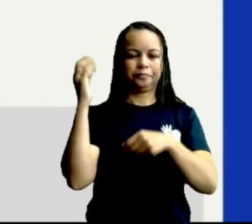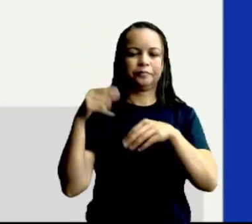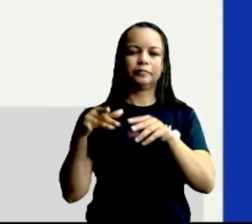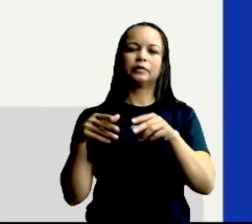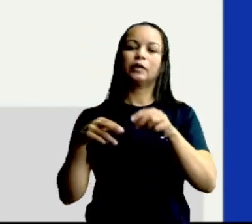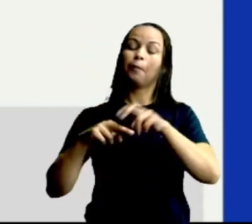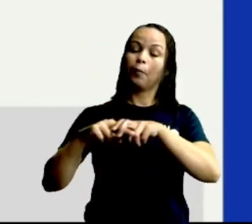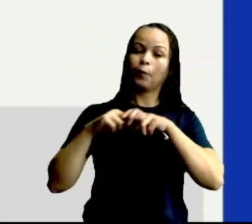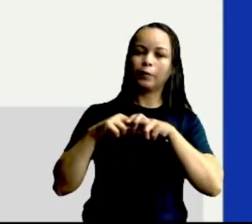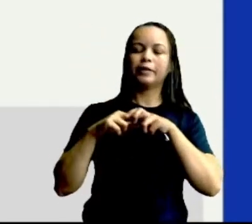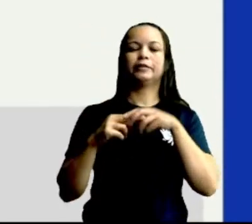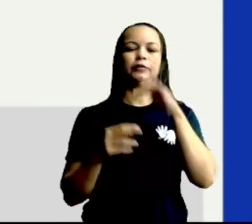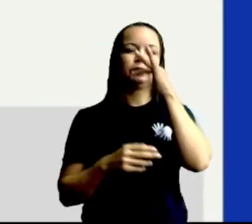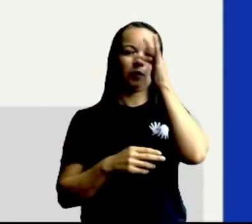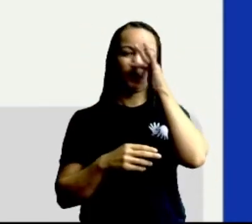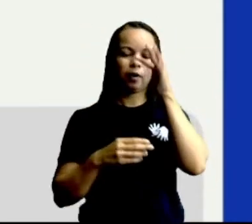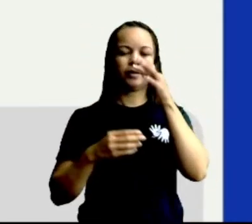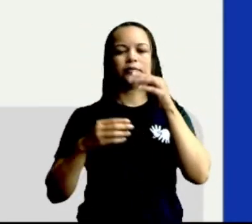isso, são plantas